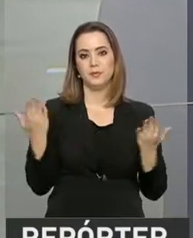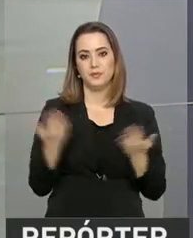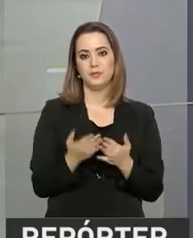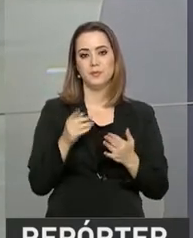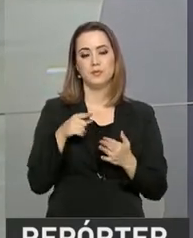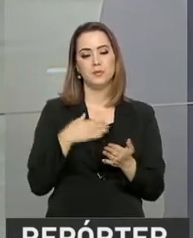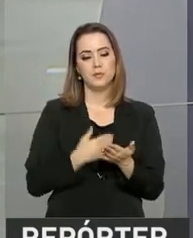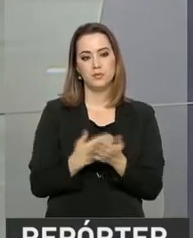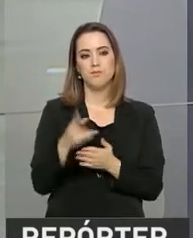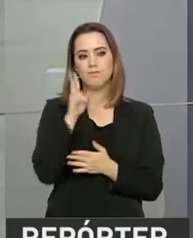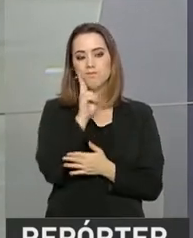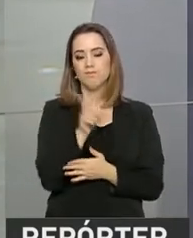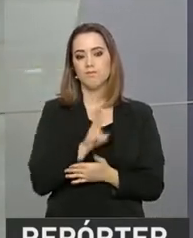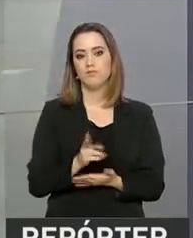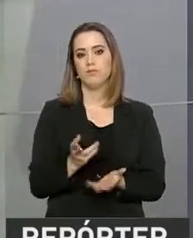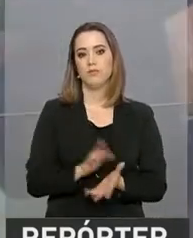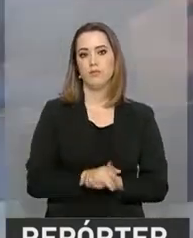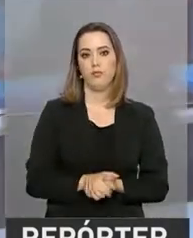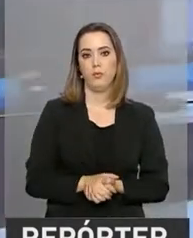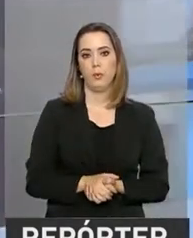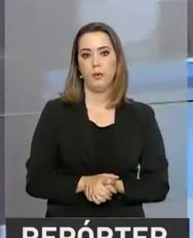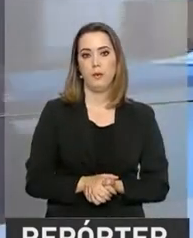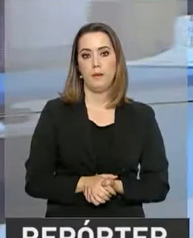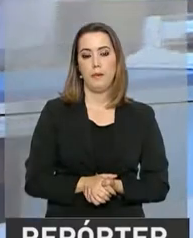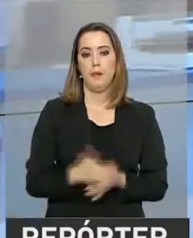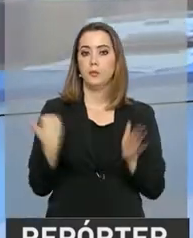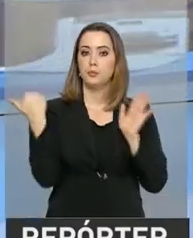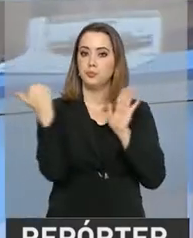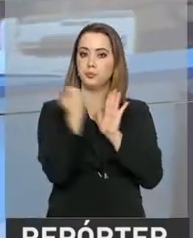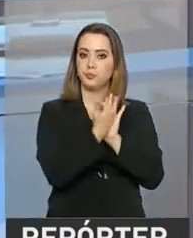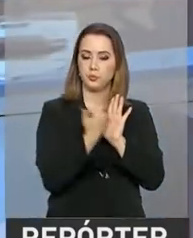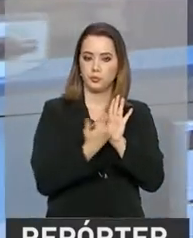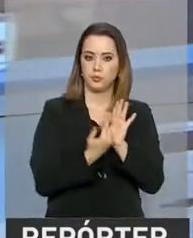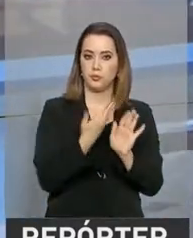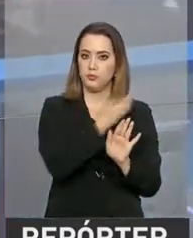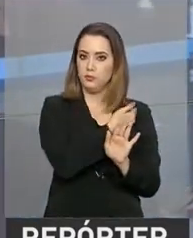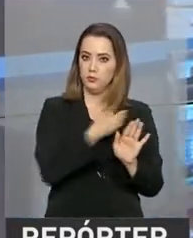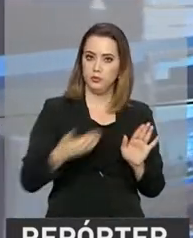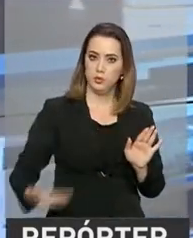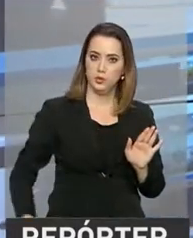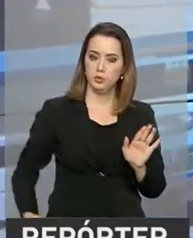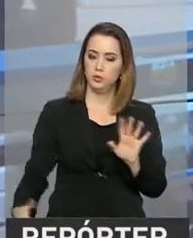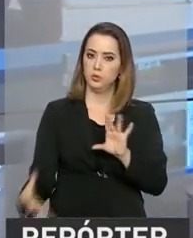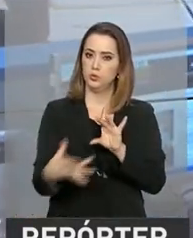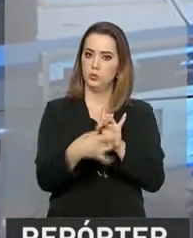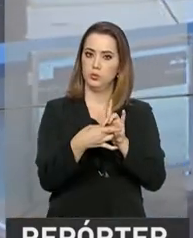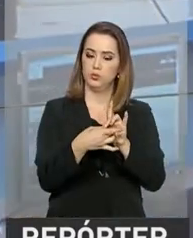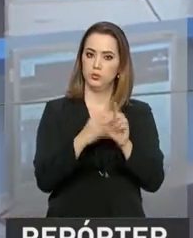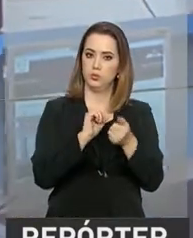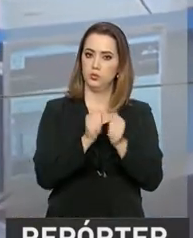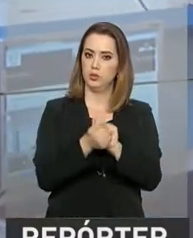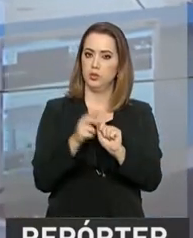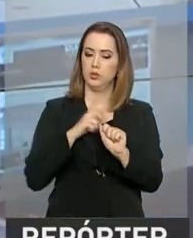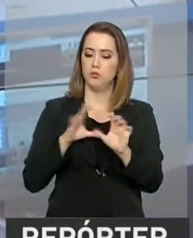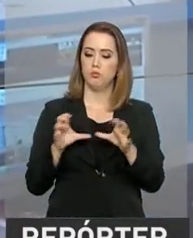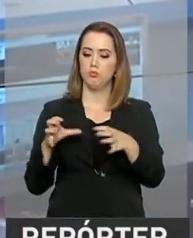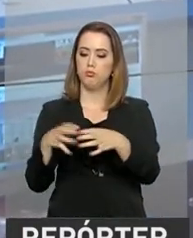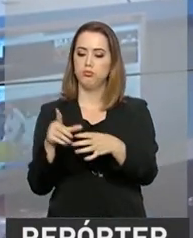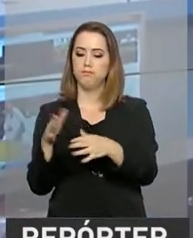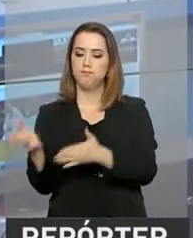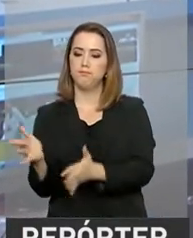acompanhando toda essa agenda obrigada os programas do governo ligados ao esporte contam com o apoio de centros de